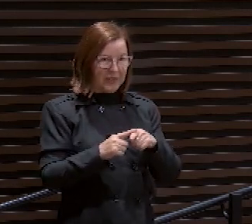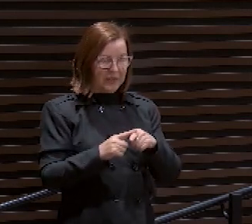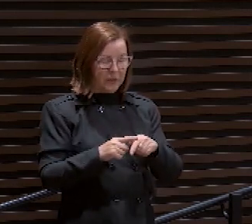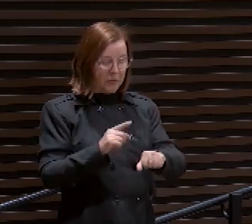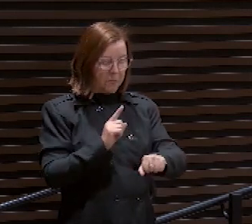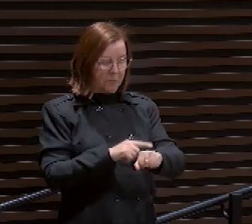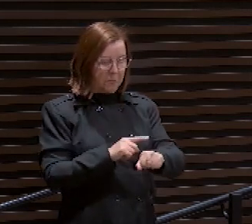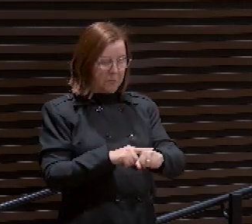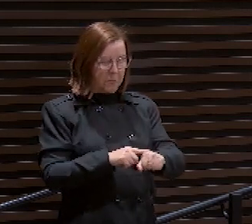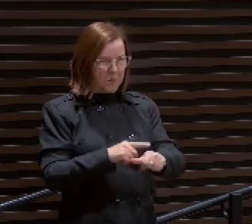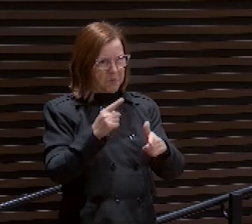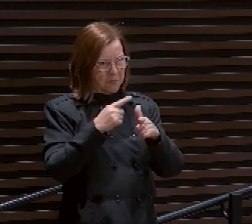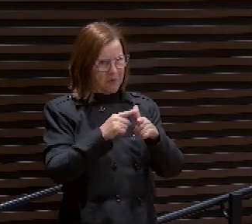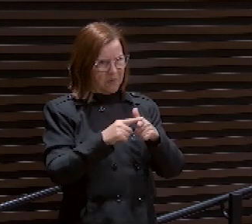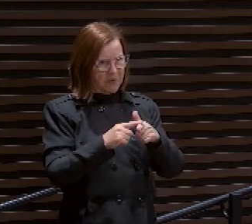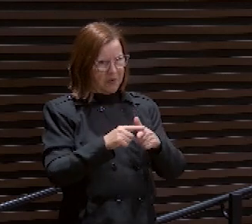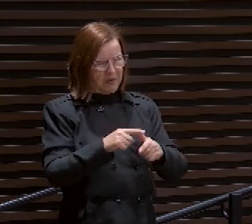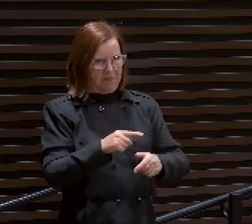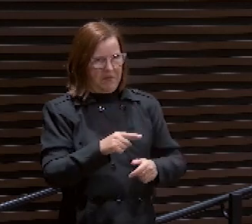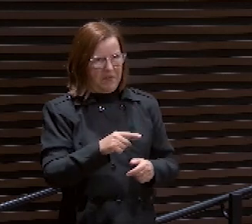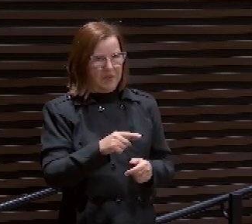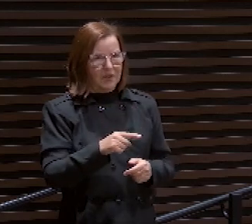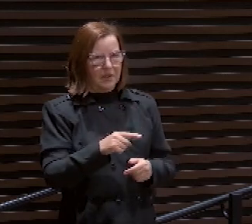sente com raiva, com